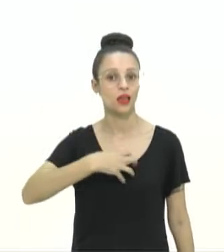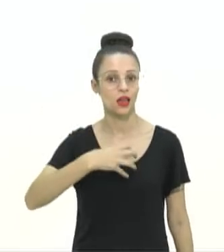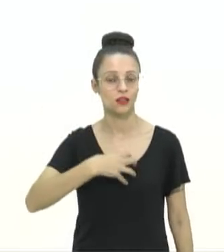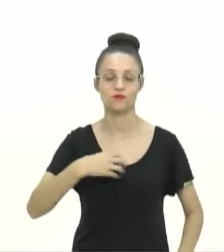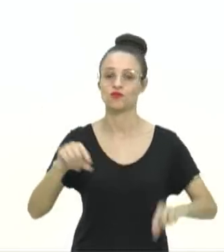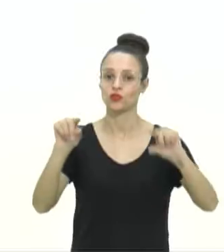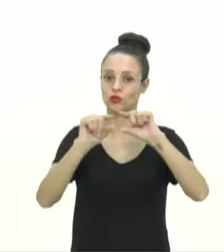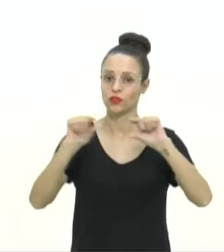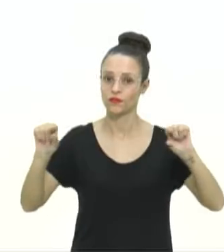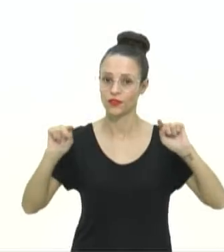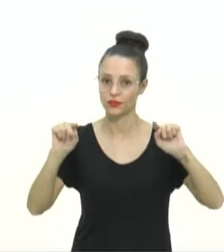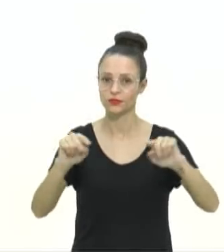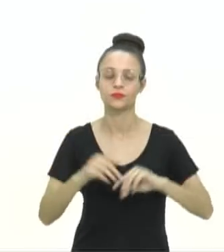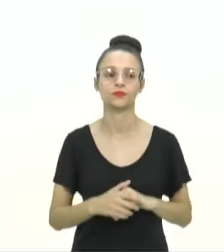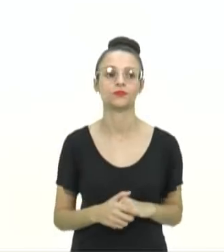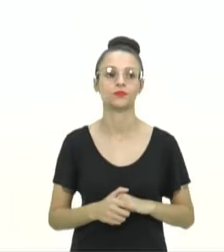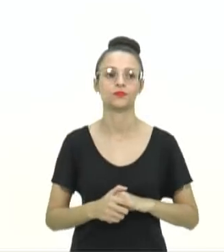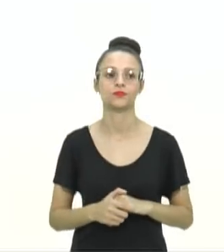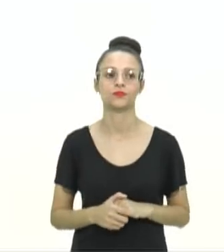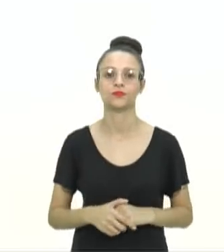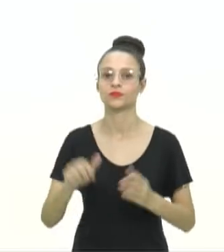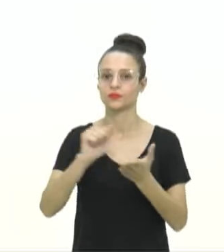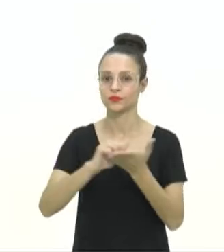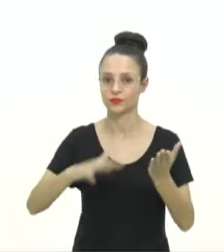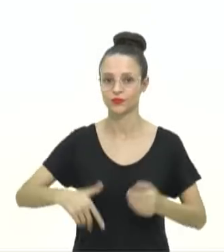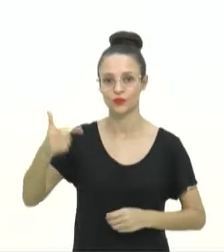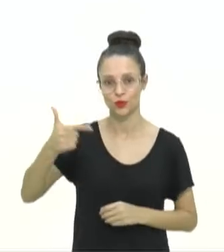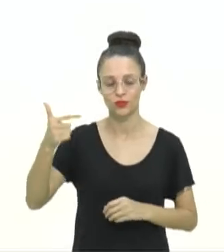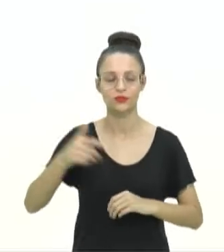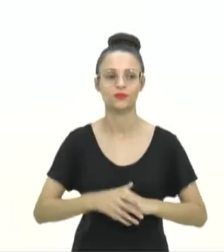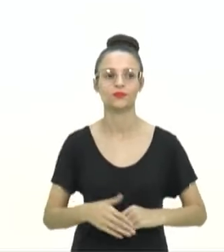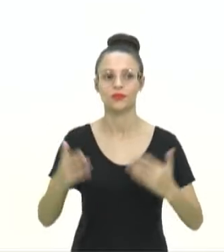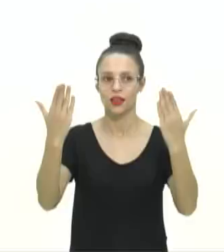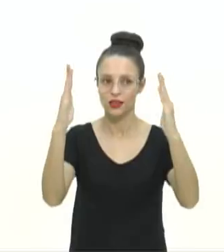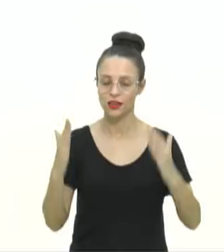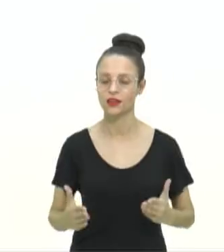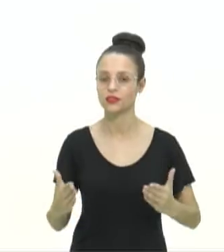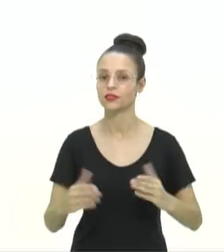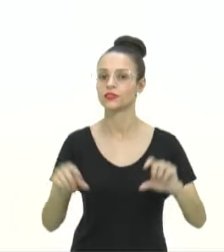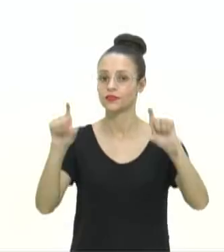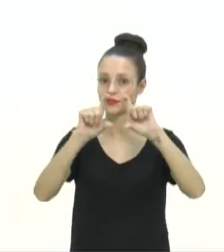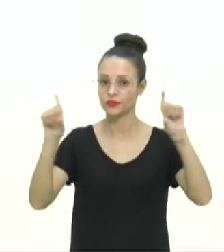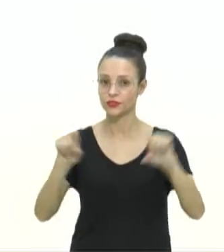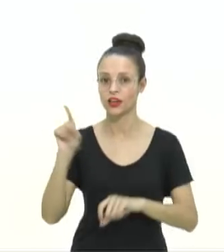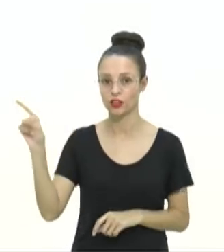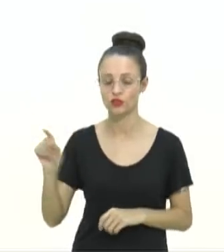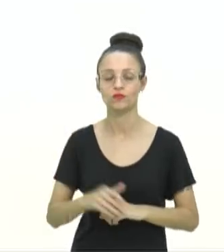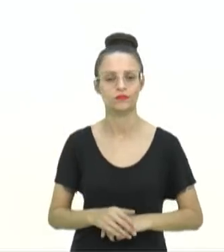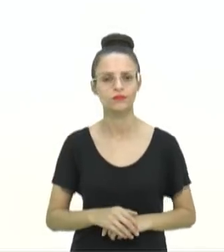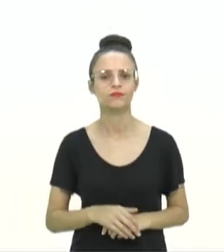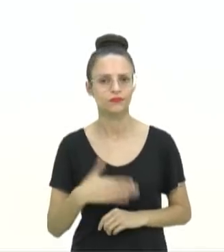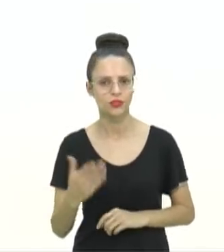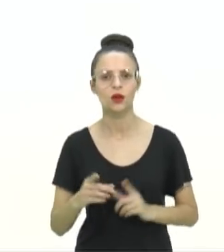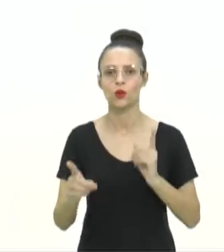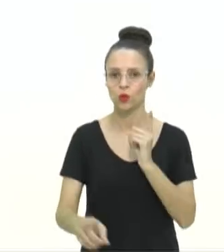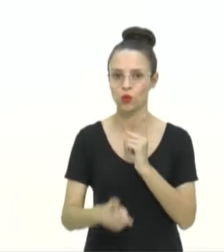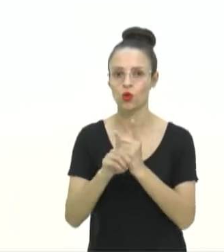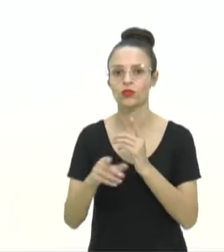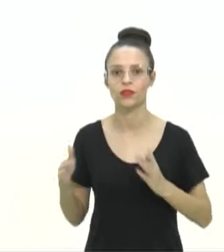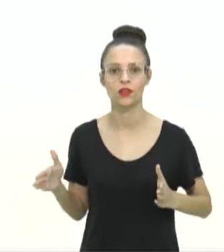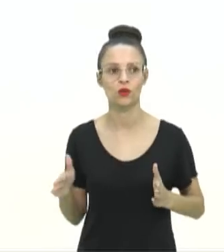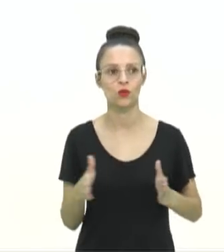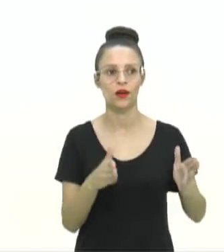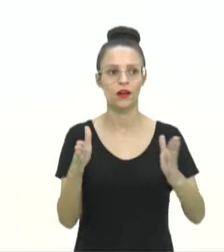traz para a oração, tá? Exercício. Analise o trecho a seguir. Logo encontramos o rio